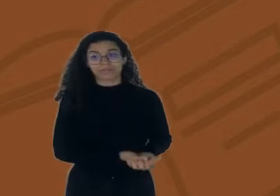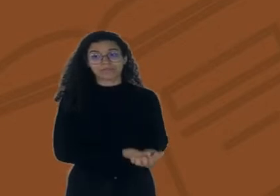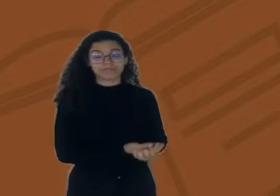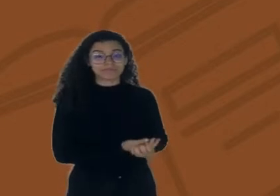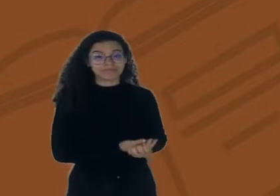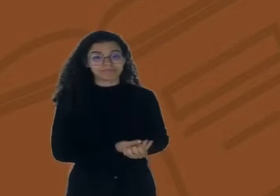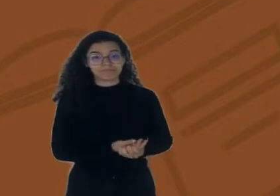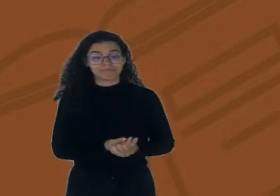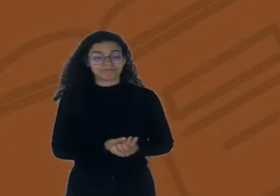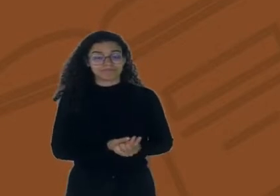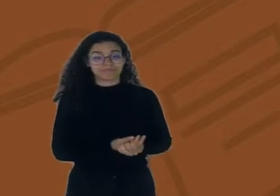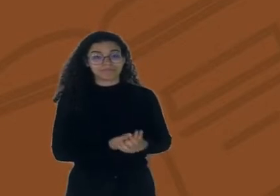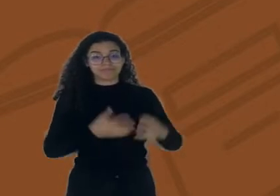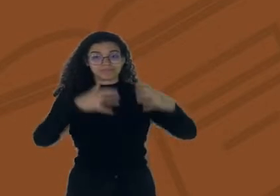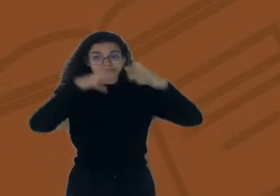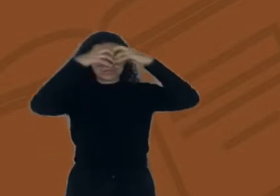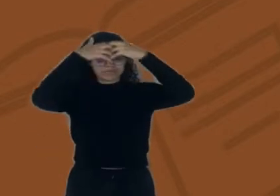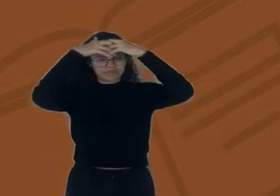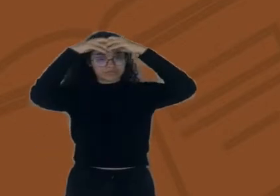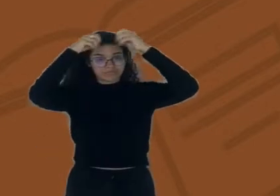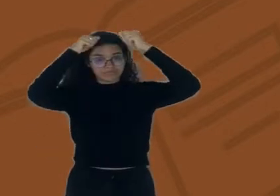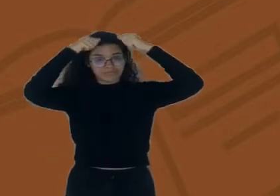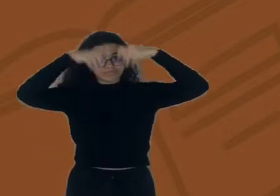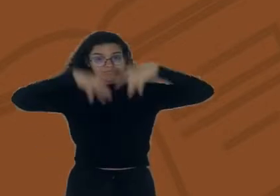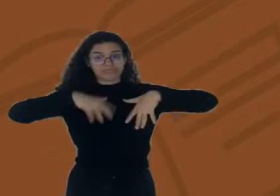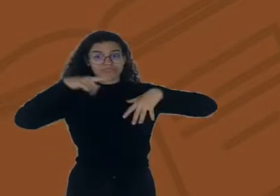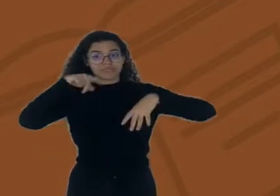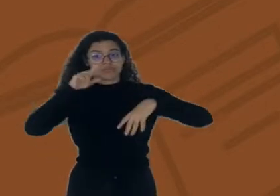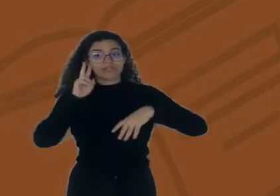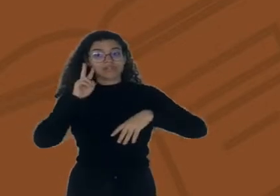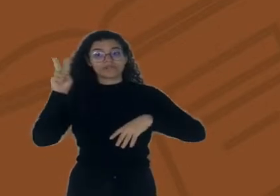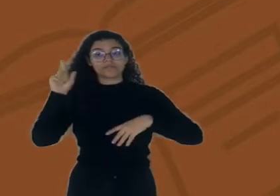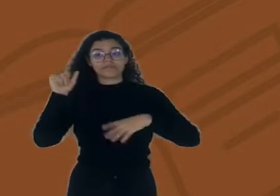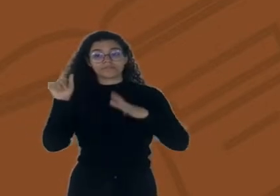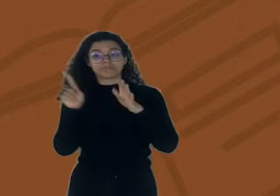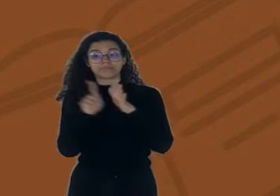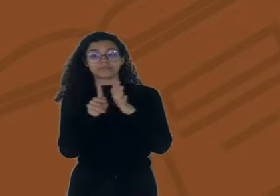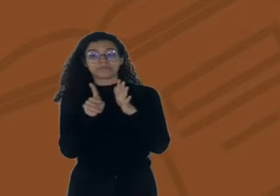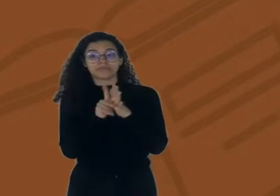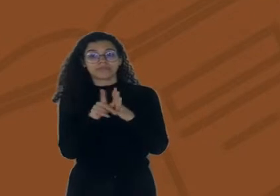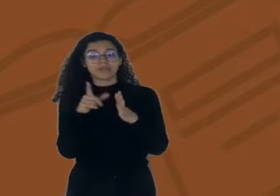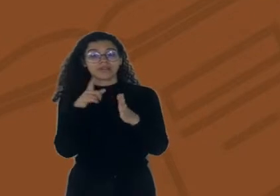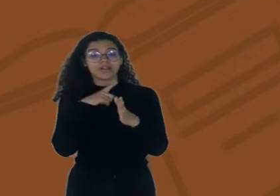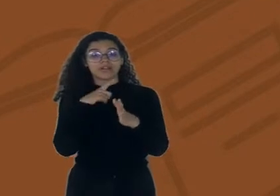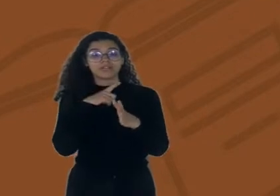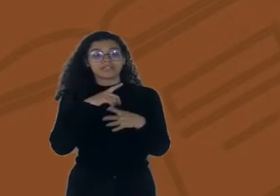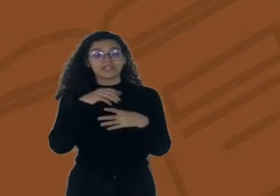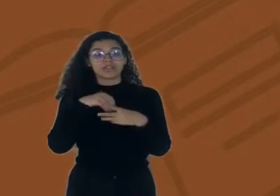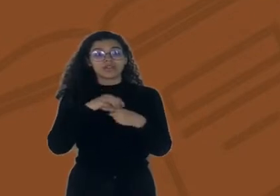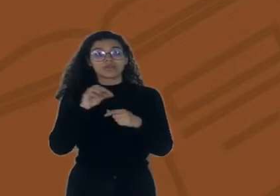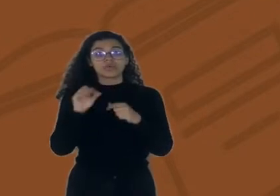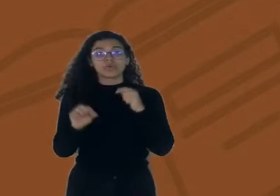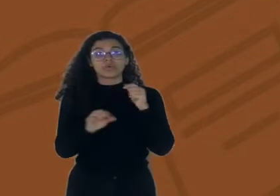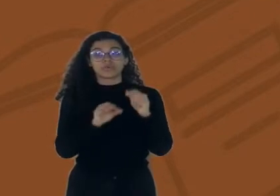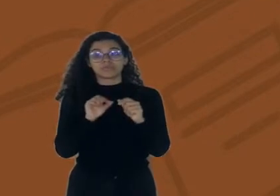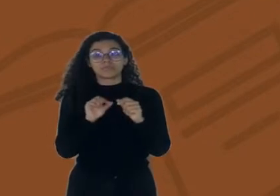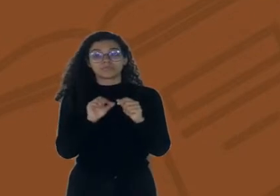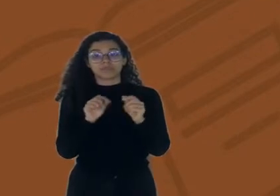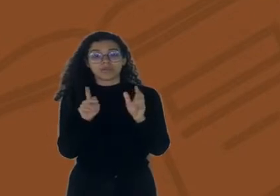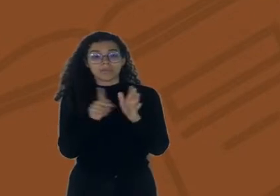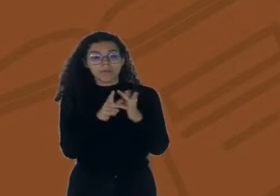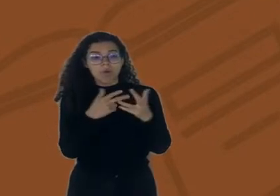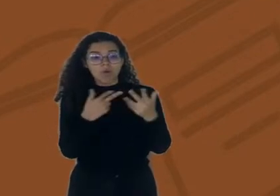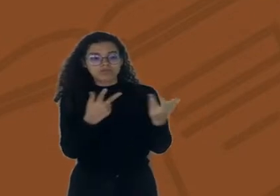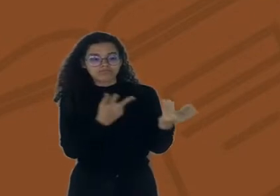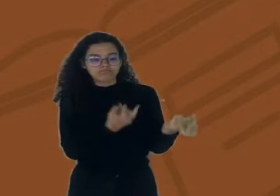nervoso. Então, conforme nós podemos observar, é o sistema que integra aí as mensagens recebidas pelo